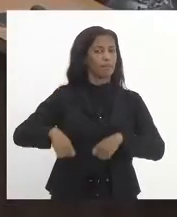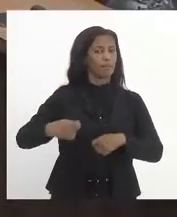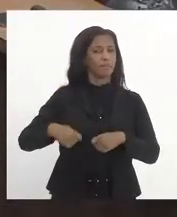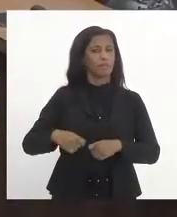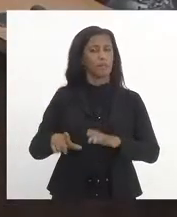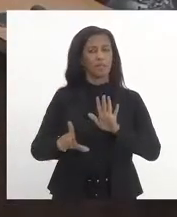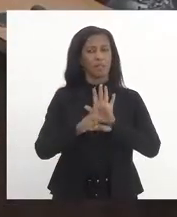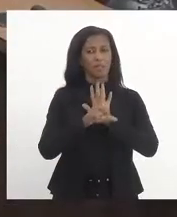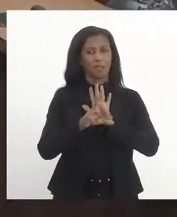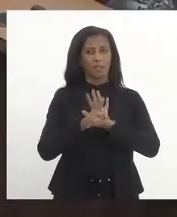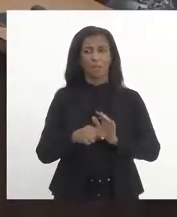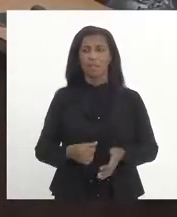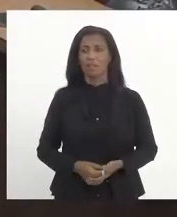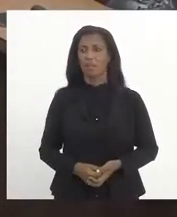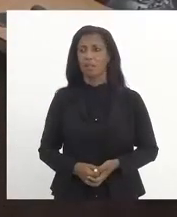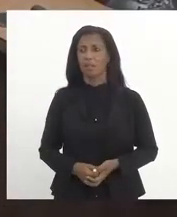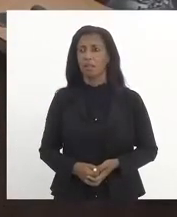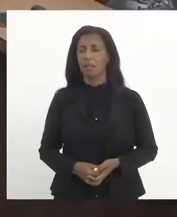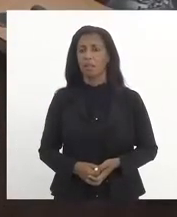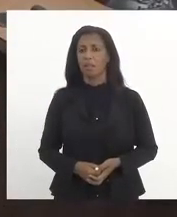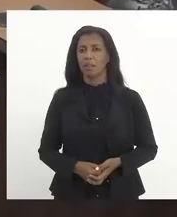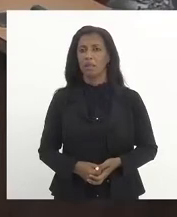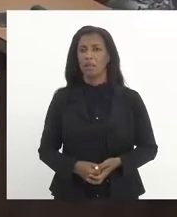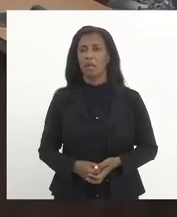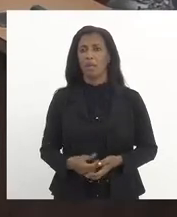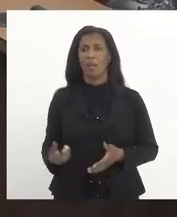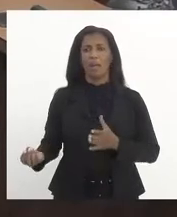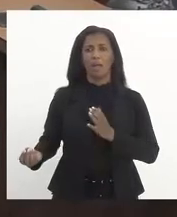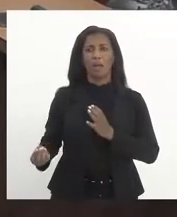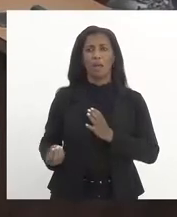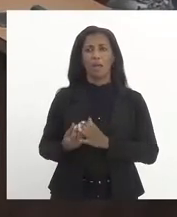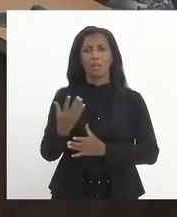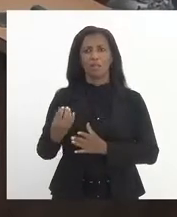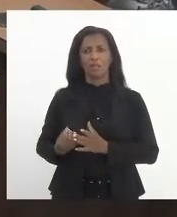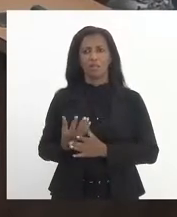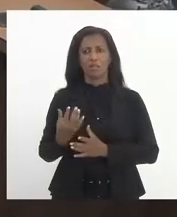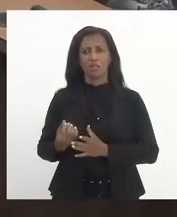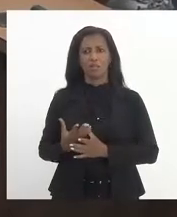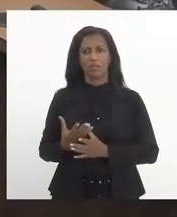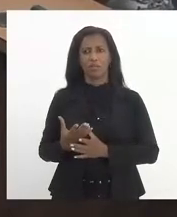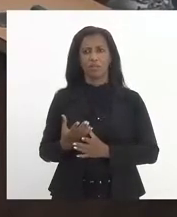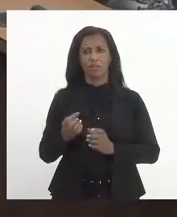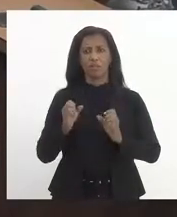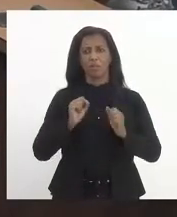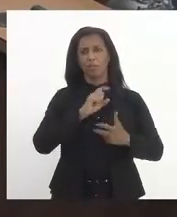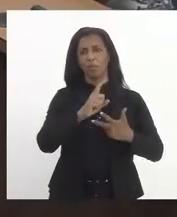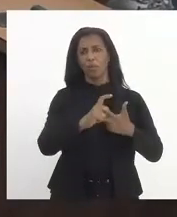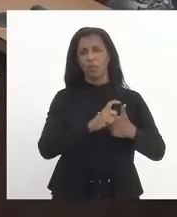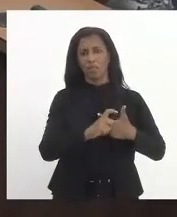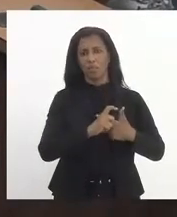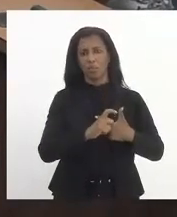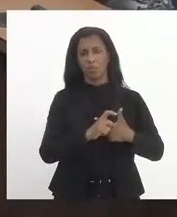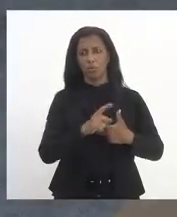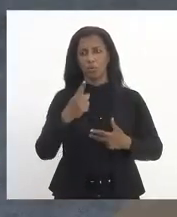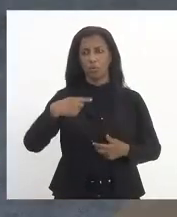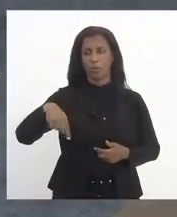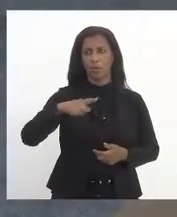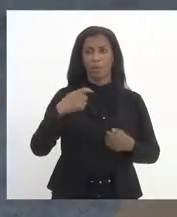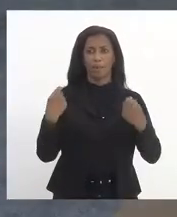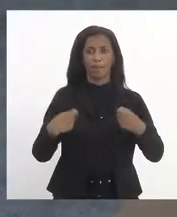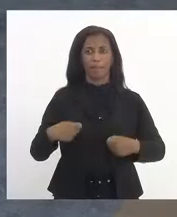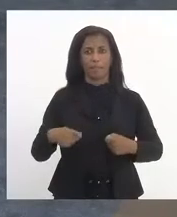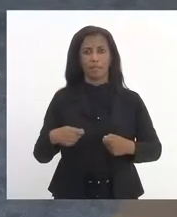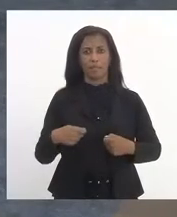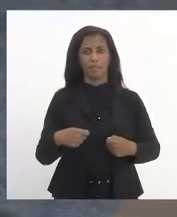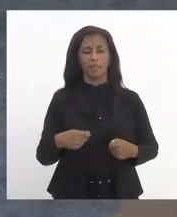Esta lei é uma lei de iniciativa do Poder Executivo, deputado Márcio Alberto. E Vossa Excelência propõe uma alteração por iniciativa